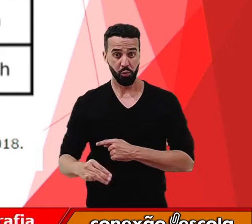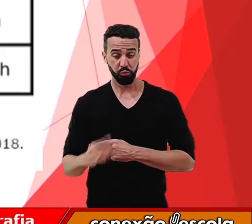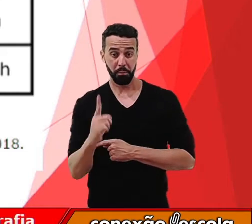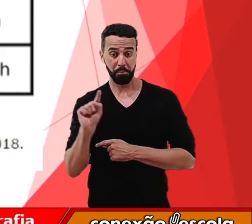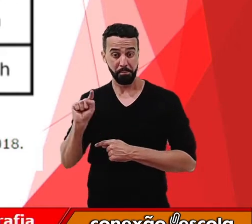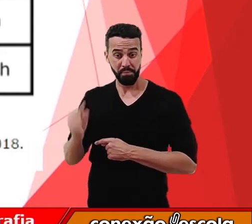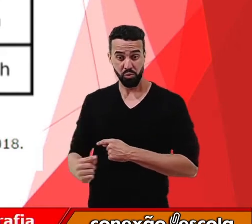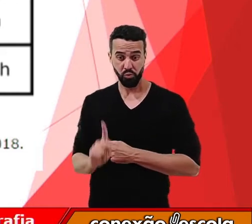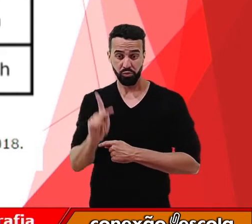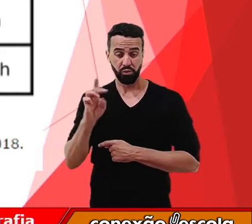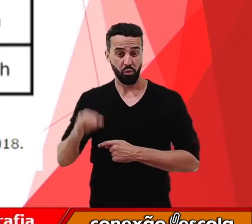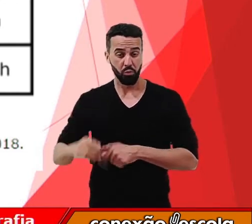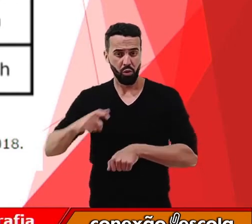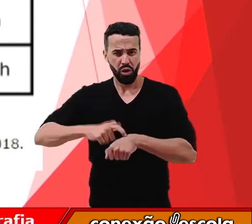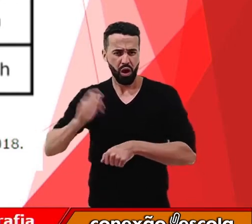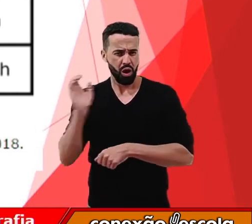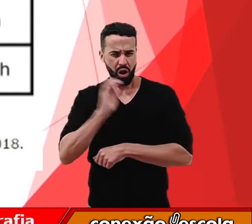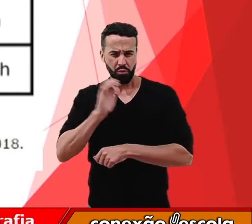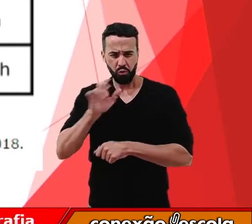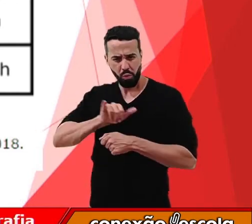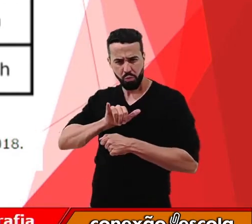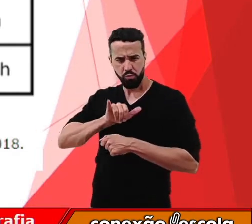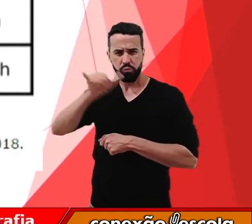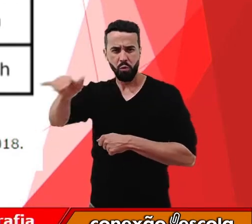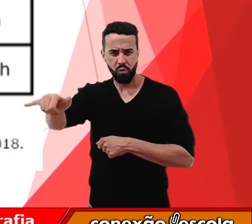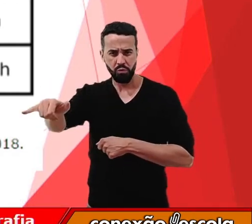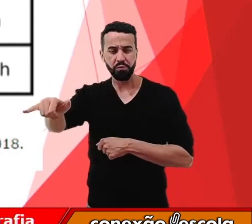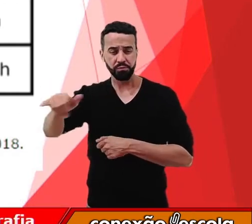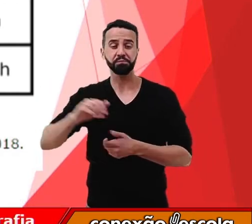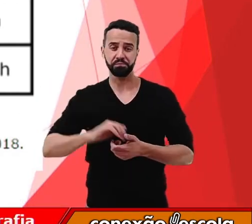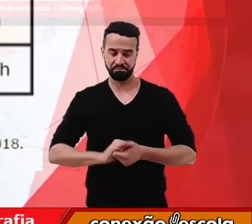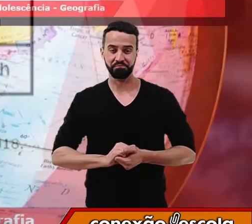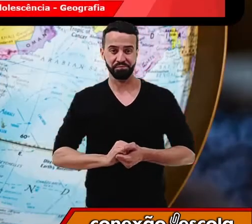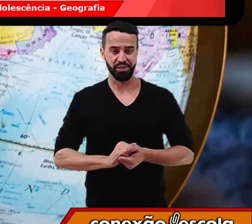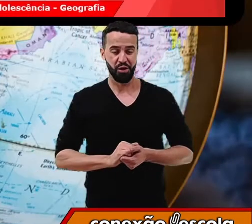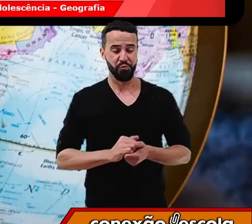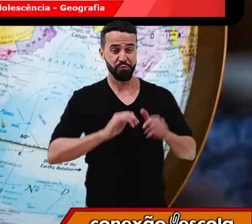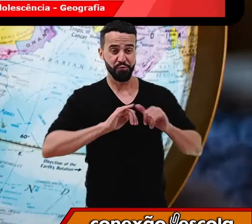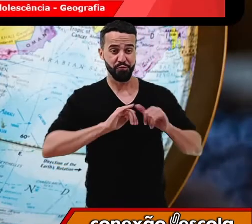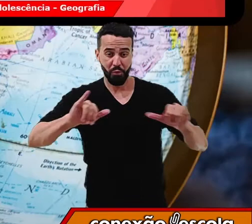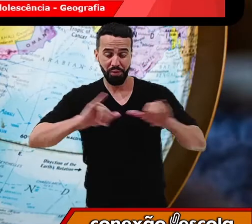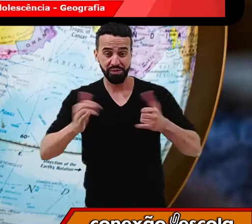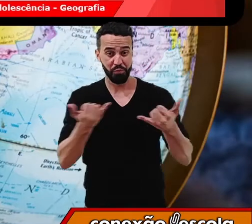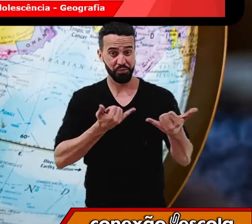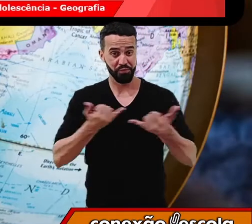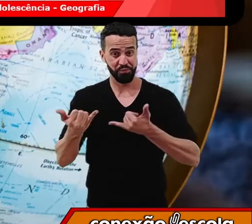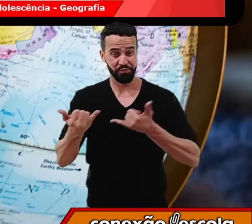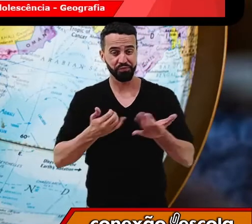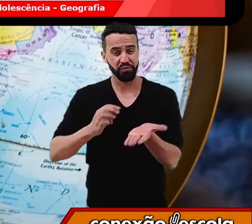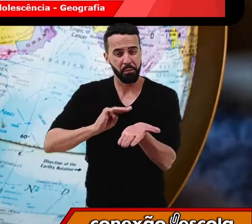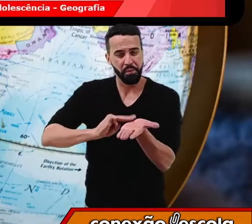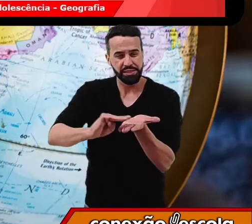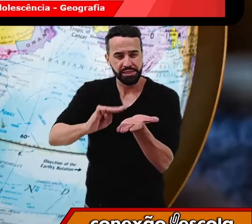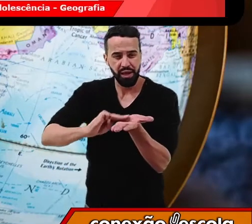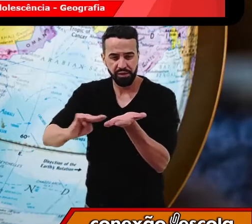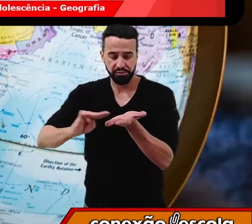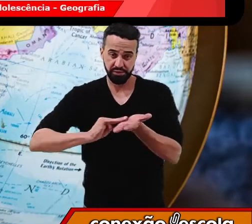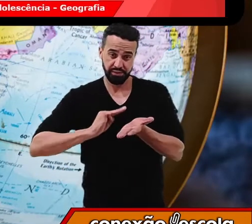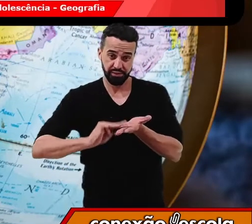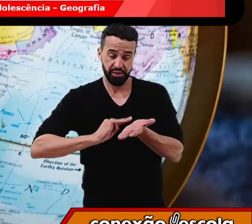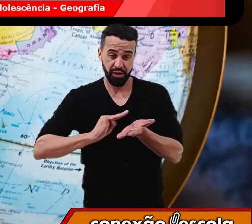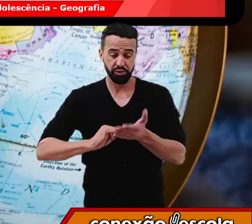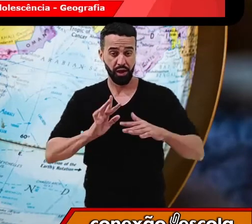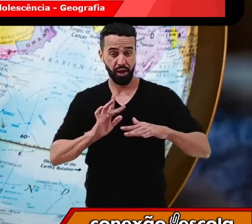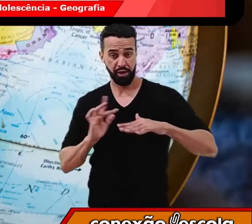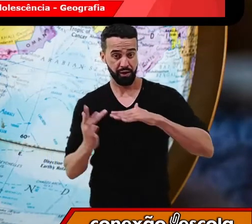Sem contar que a troca de informações por apps de mensagem, por redes